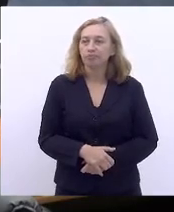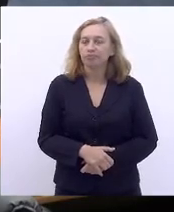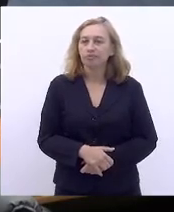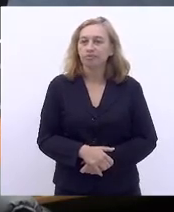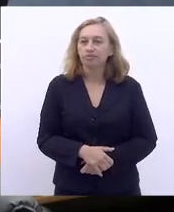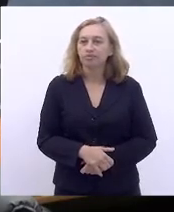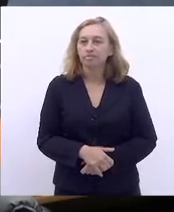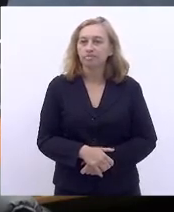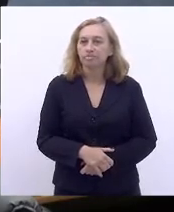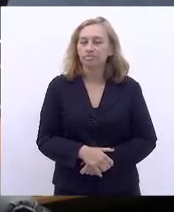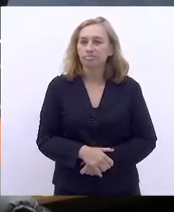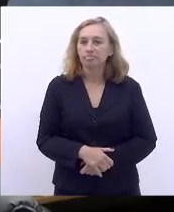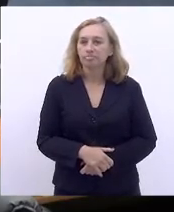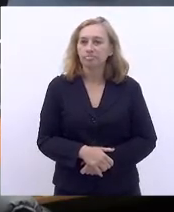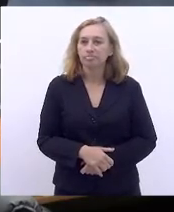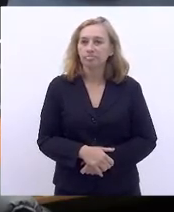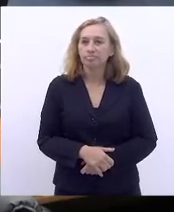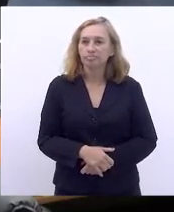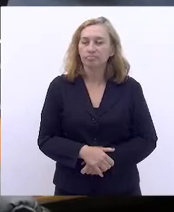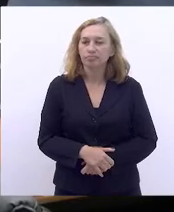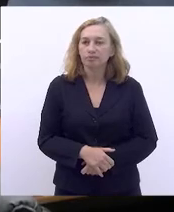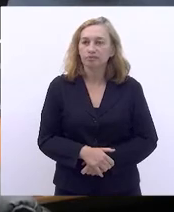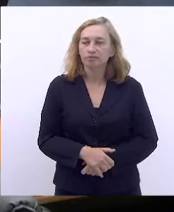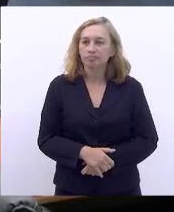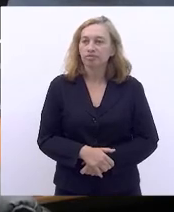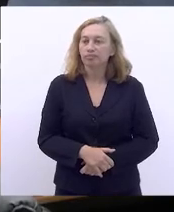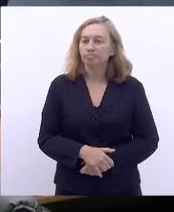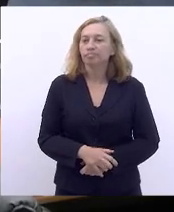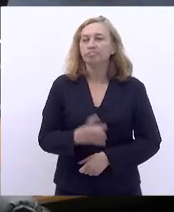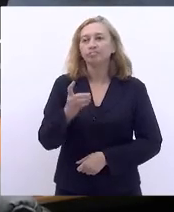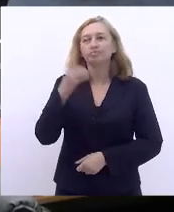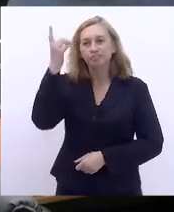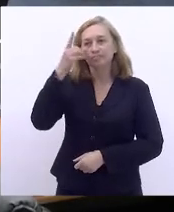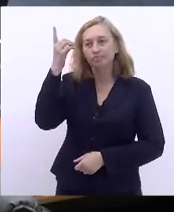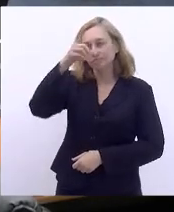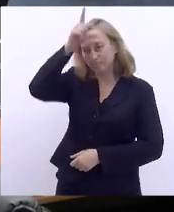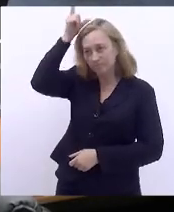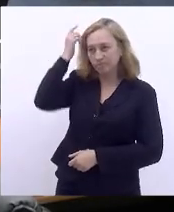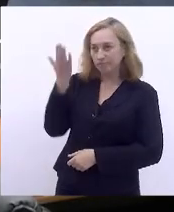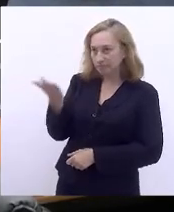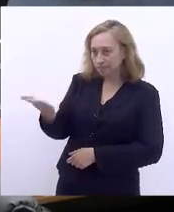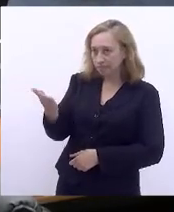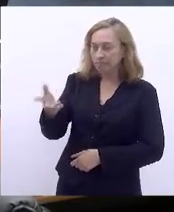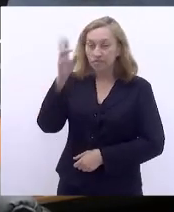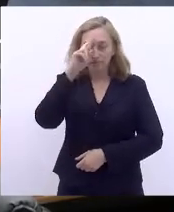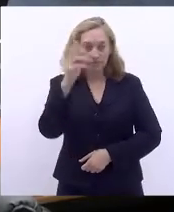Está aqui. Deputado Luiz, pode ir, por favor. Senhor presidente,